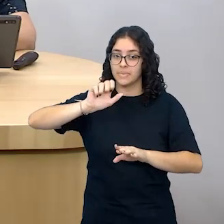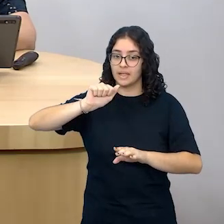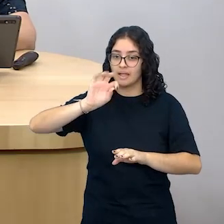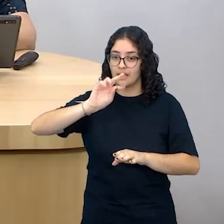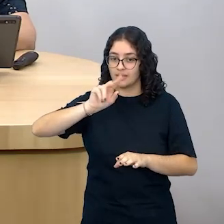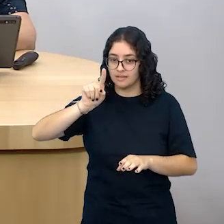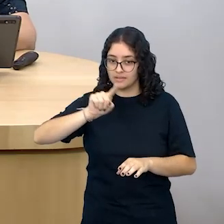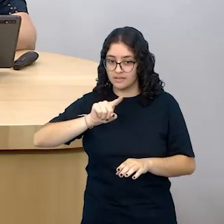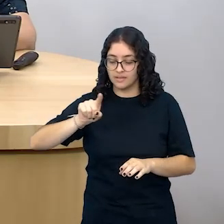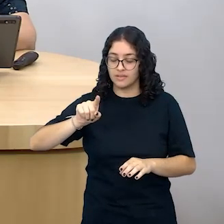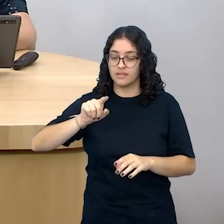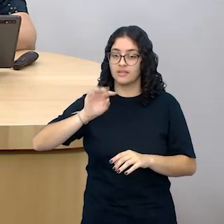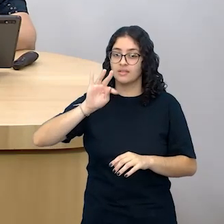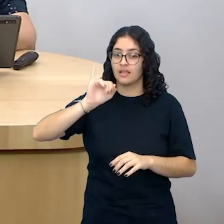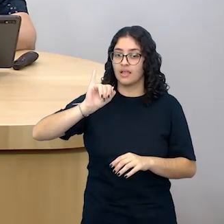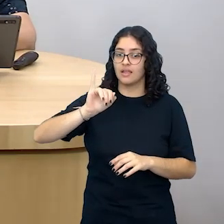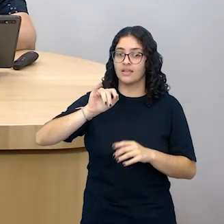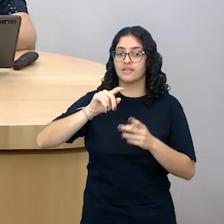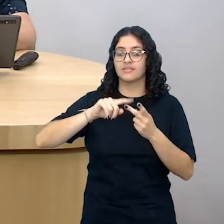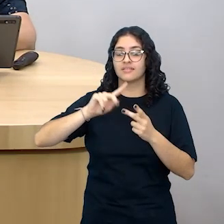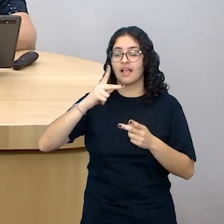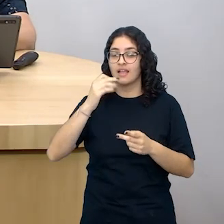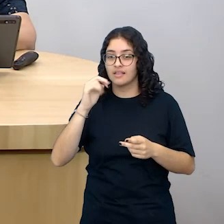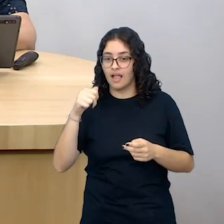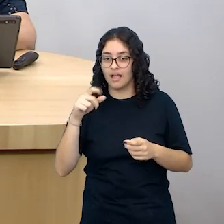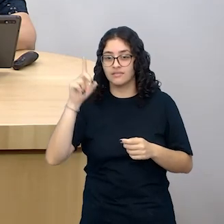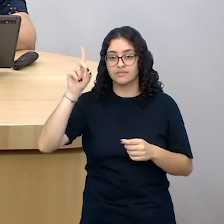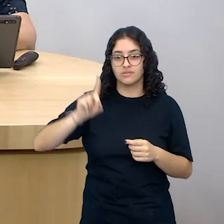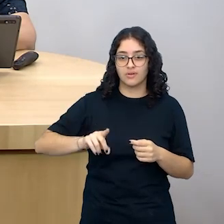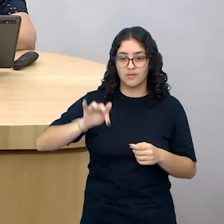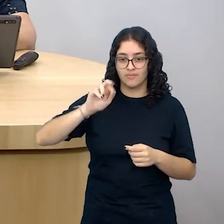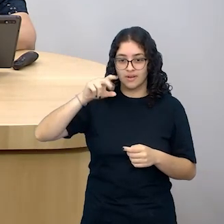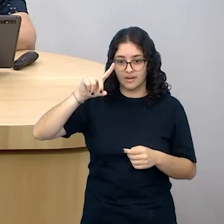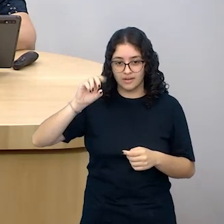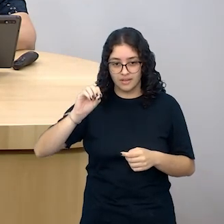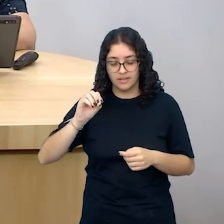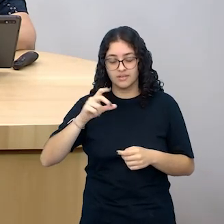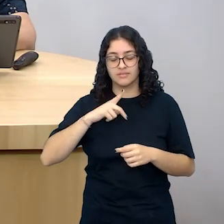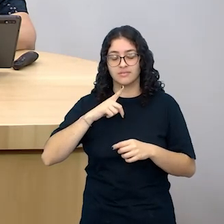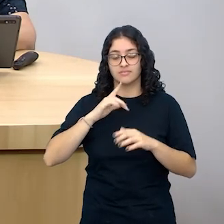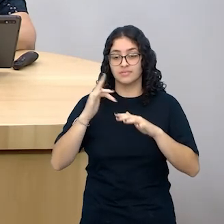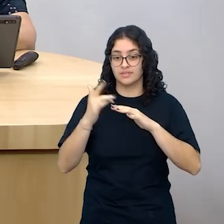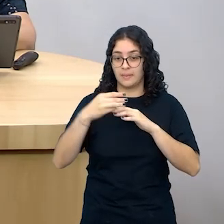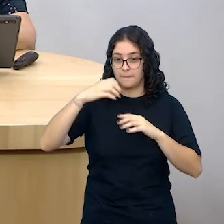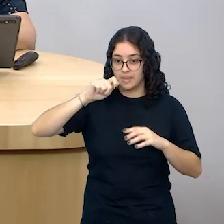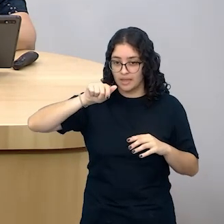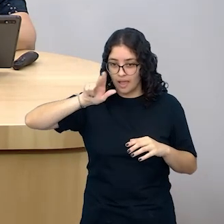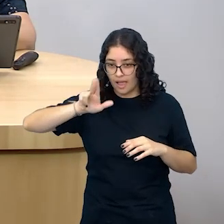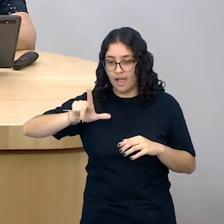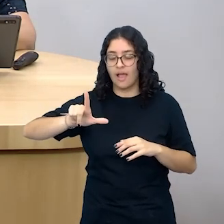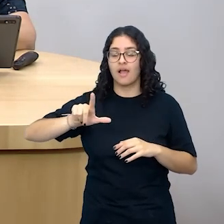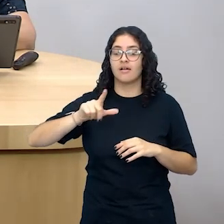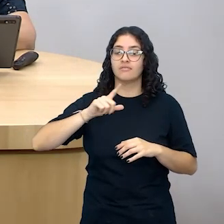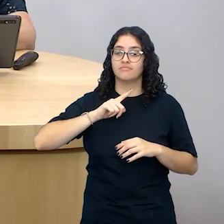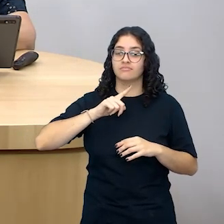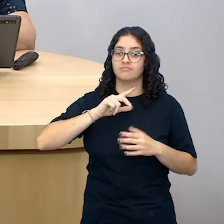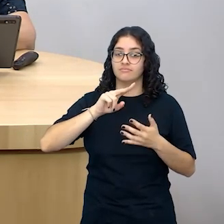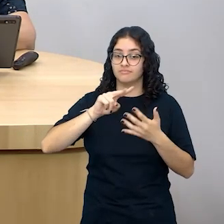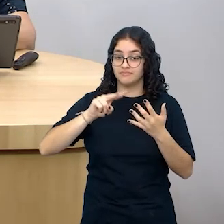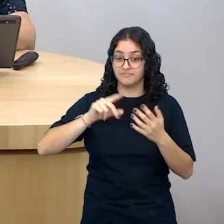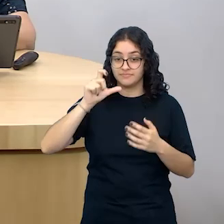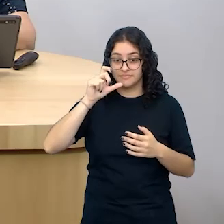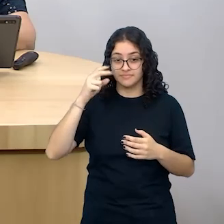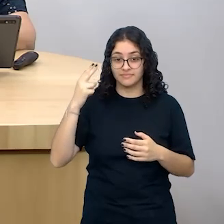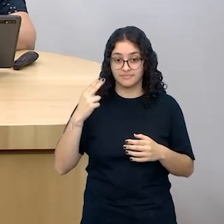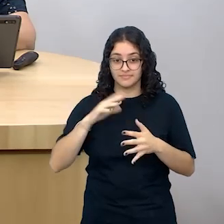conosco, a TI Tainá, o diretor Fernando, câmera Dino, mídias Miguel, áudio Marcos e o Libras,